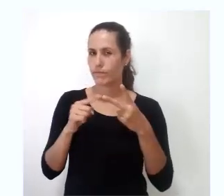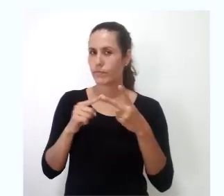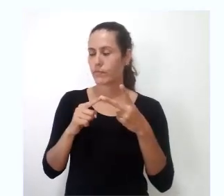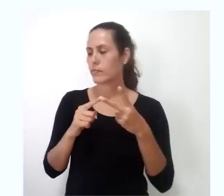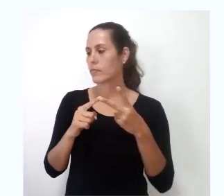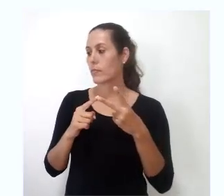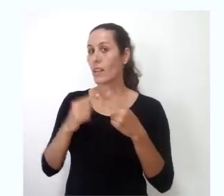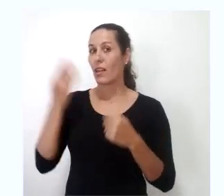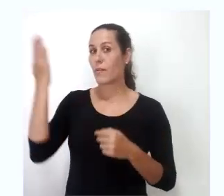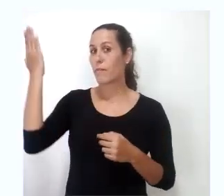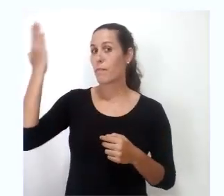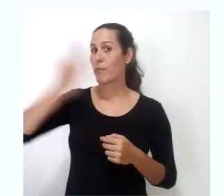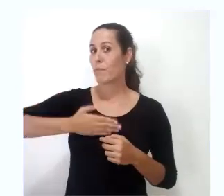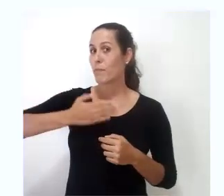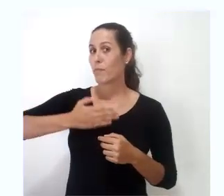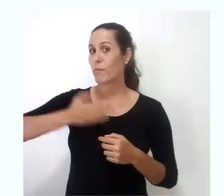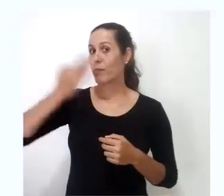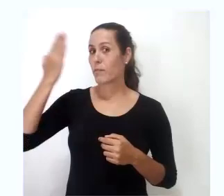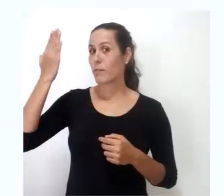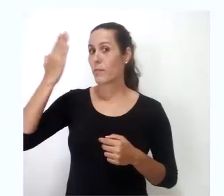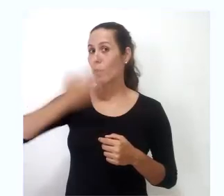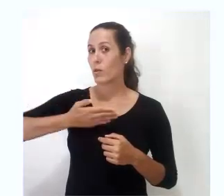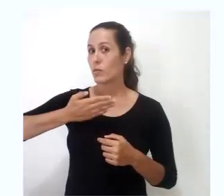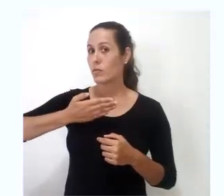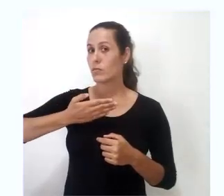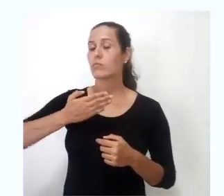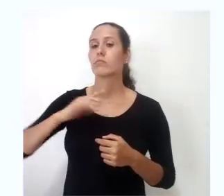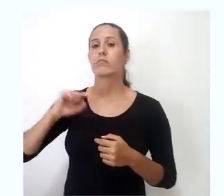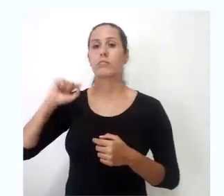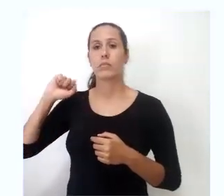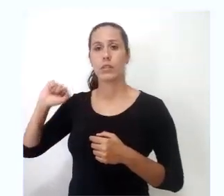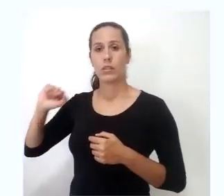esse segundo ponto é por evidência.